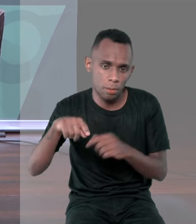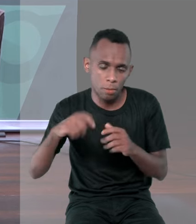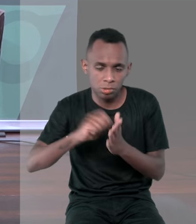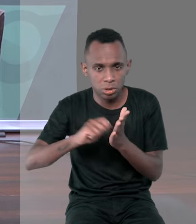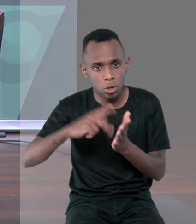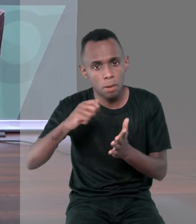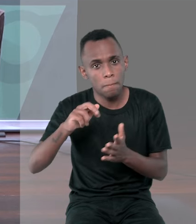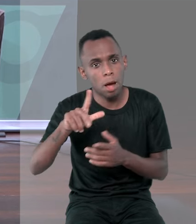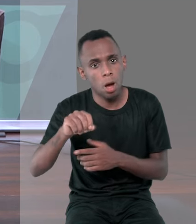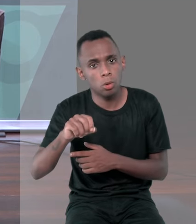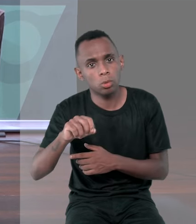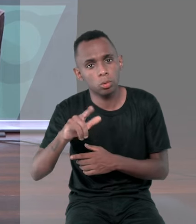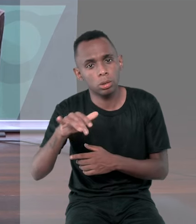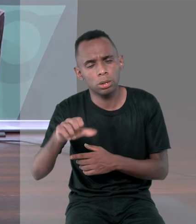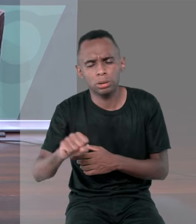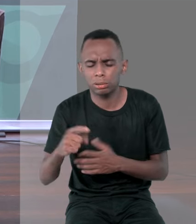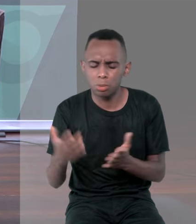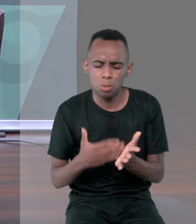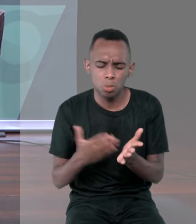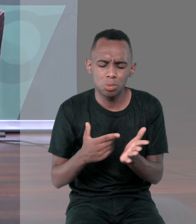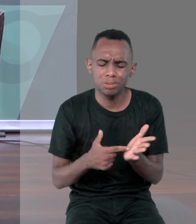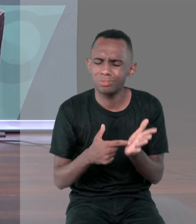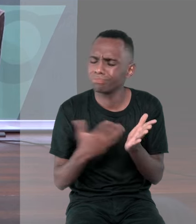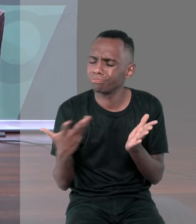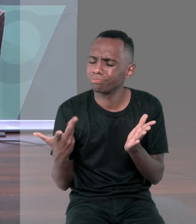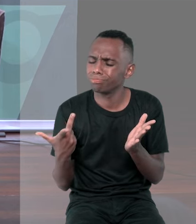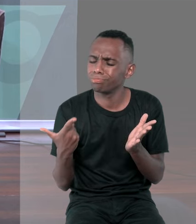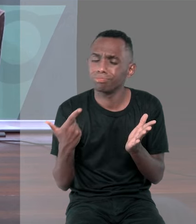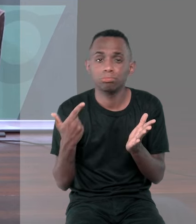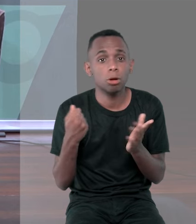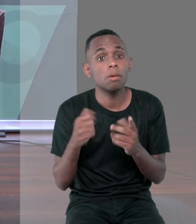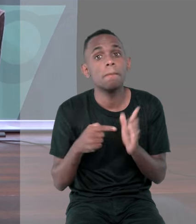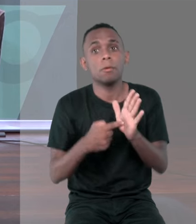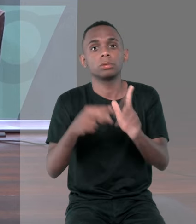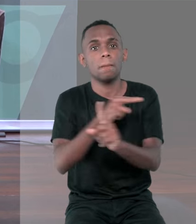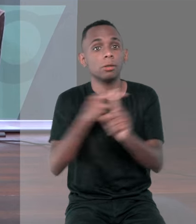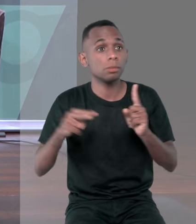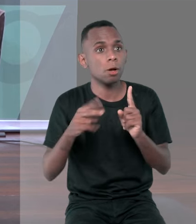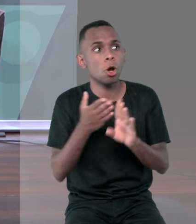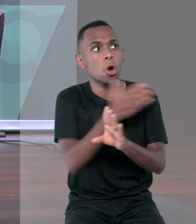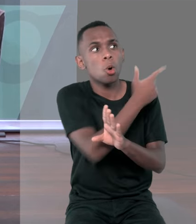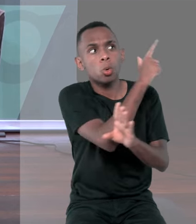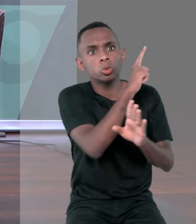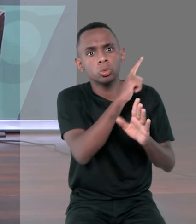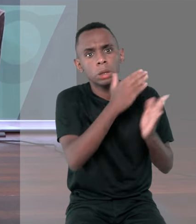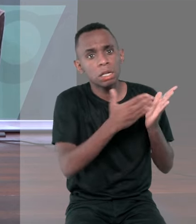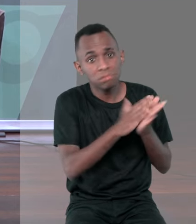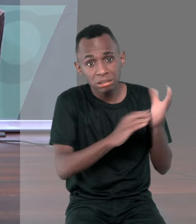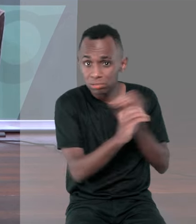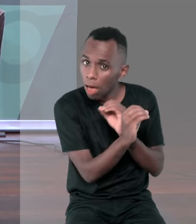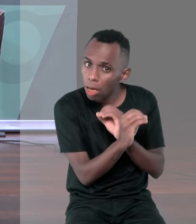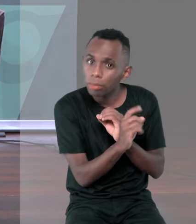um grande livro, né, que vai mostrar uma perspectiva que nenhum livro tinha mostrado ainda, né,